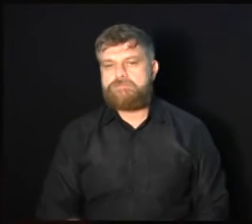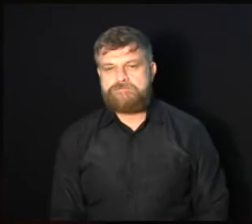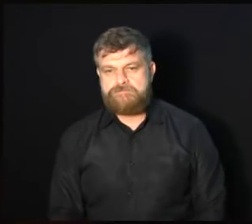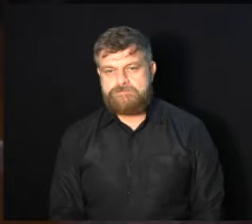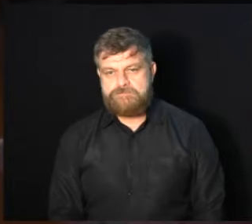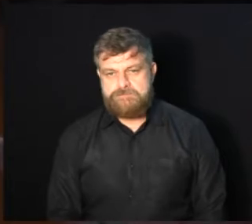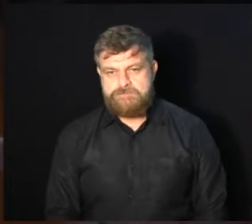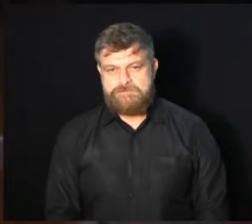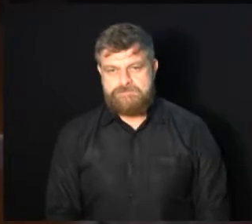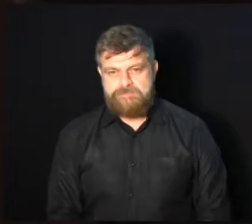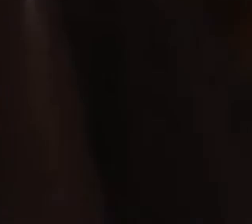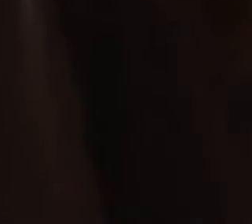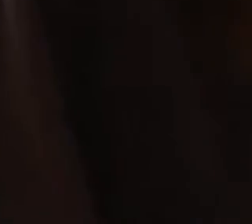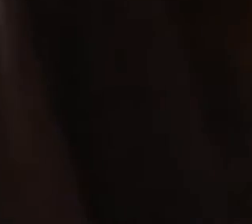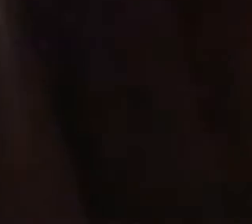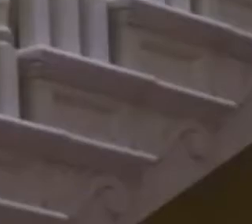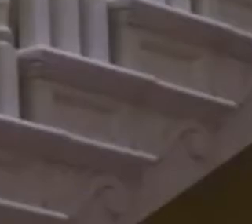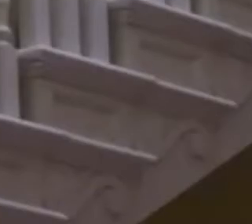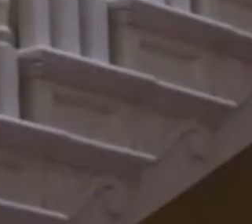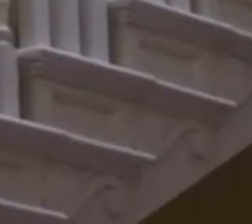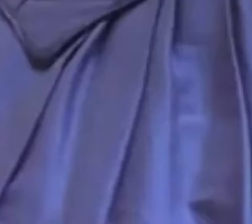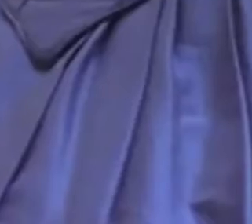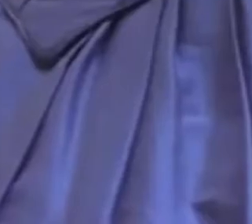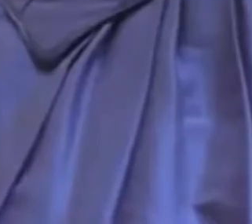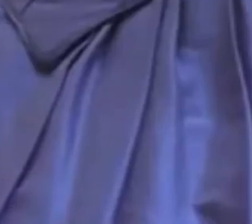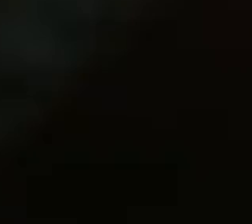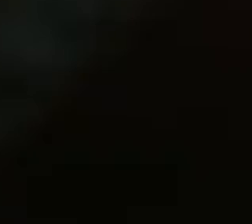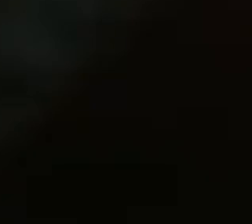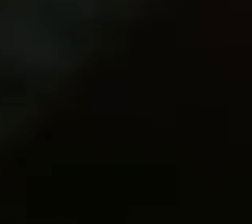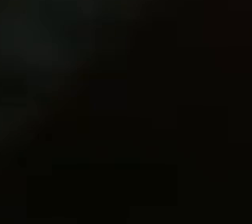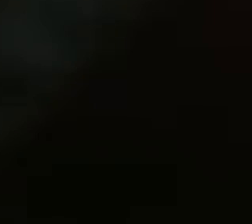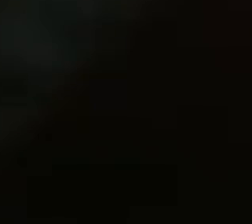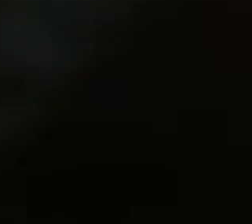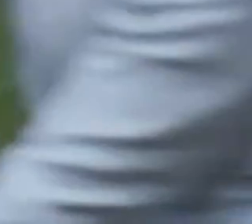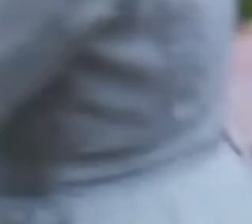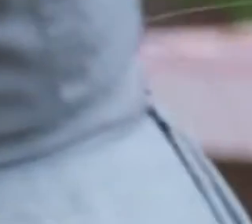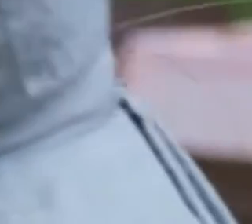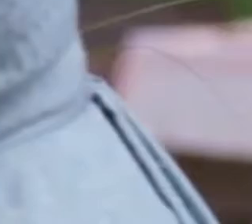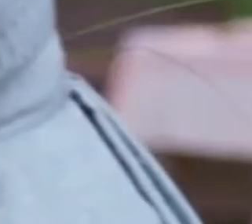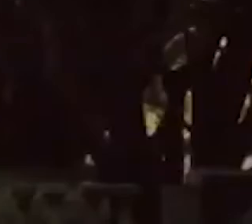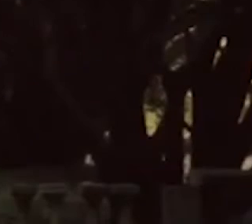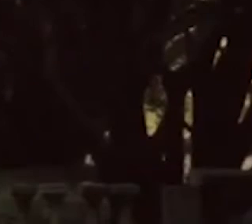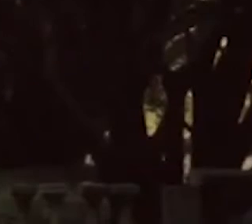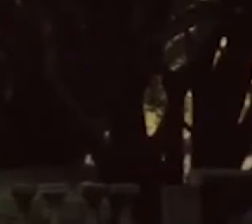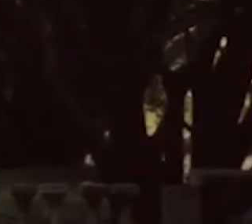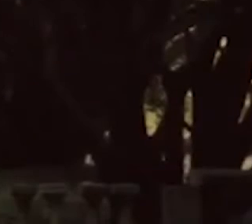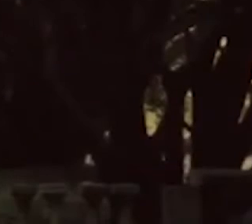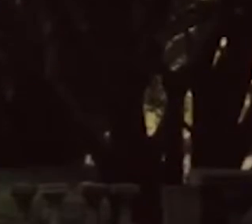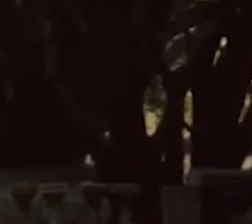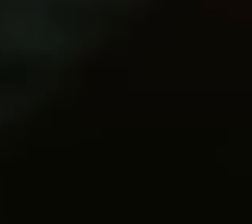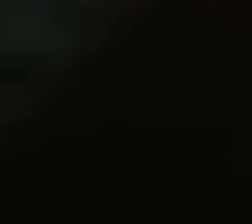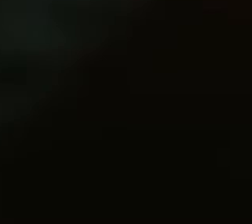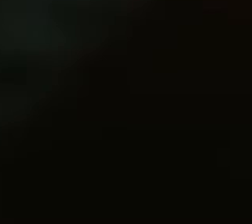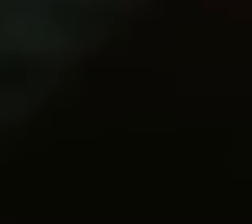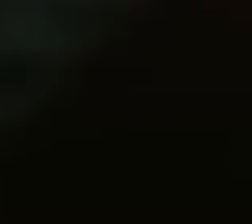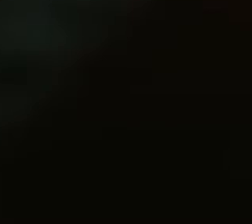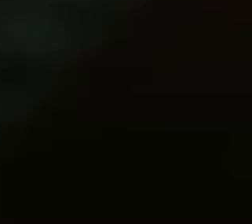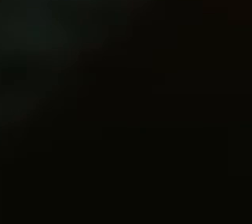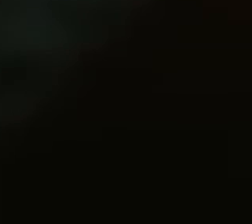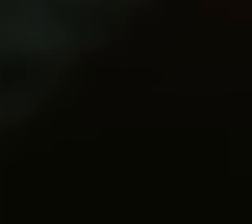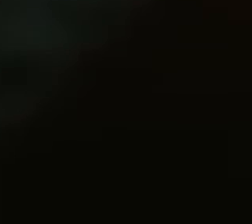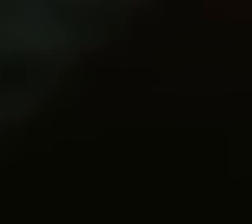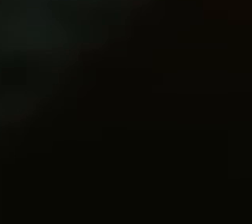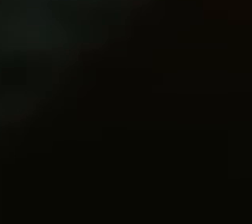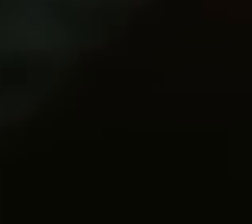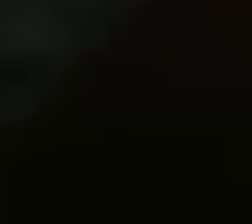têm ambição e talento, não apenas beleza. Eu estou cansada das pessoas dizerem que as mulheres só servem para